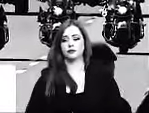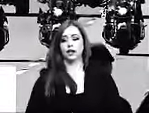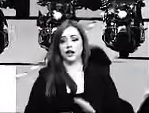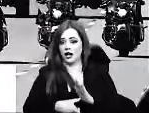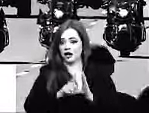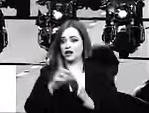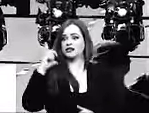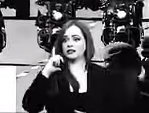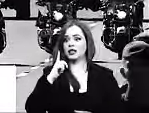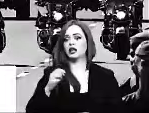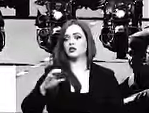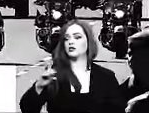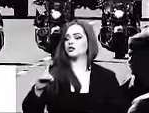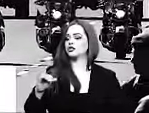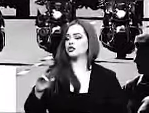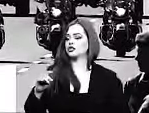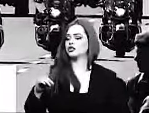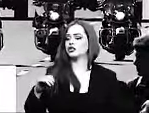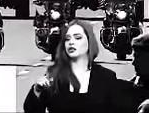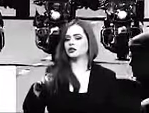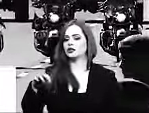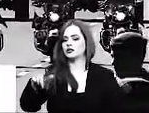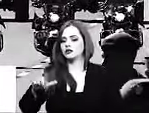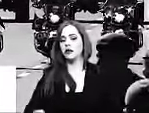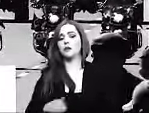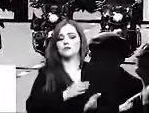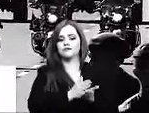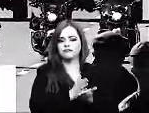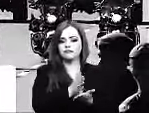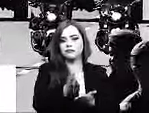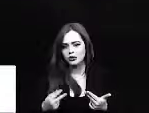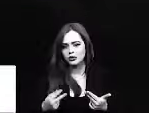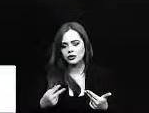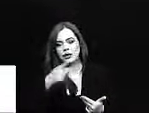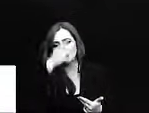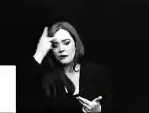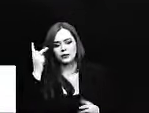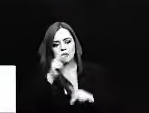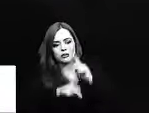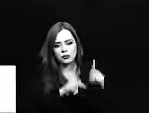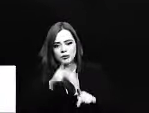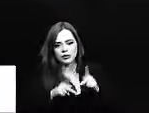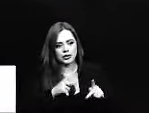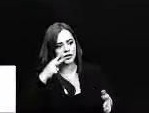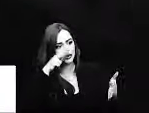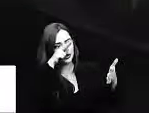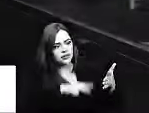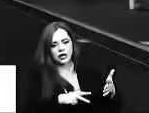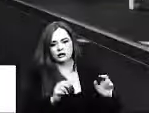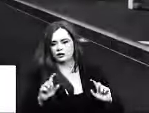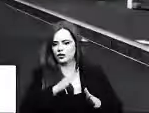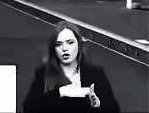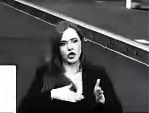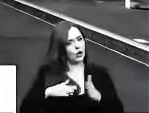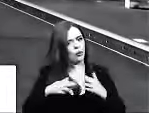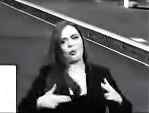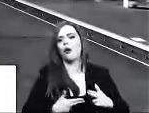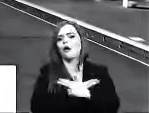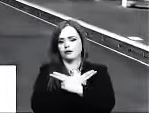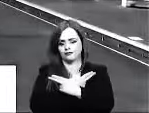caso pensado. Está tentando até provocar uma sanção, quem sabe amanhã, do Ocidente, para poder justificar